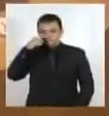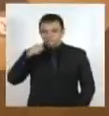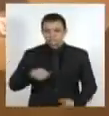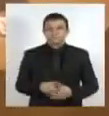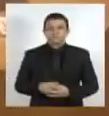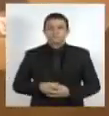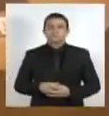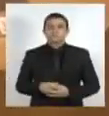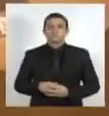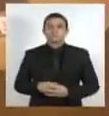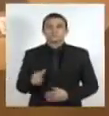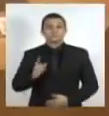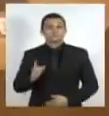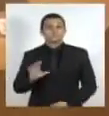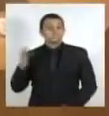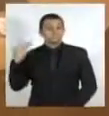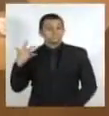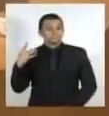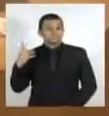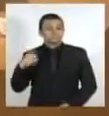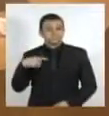um familiar seu.